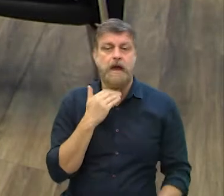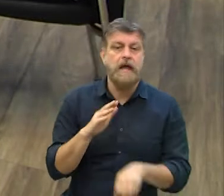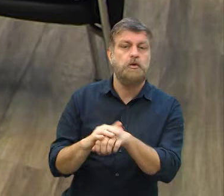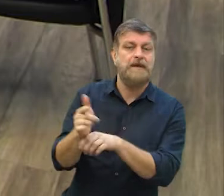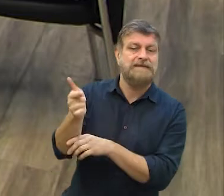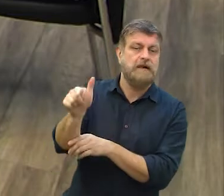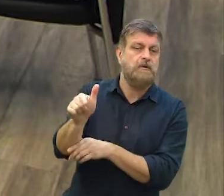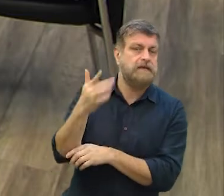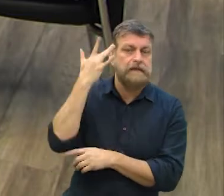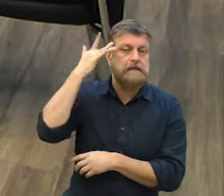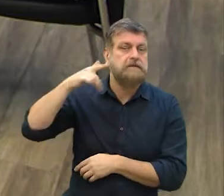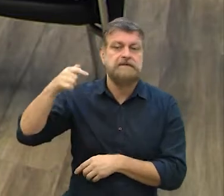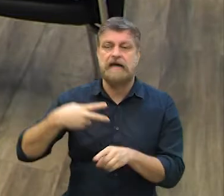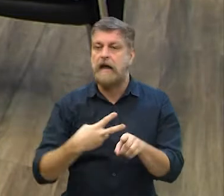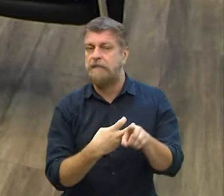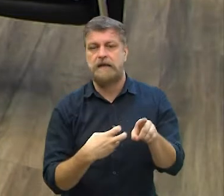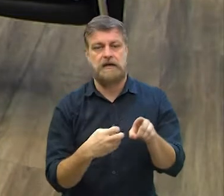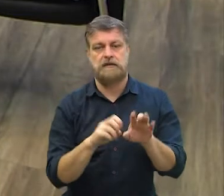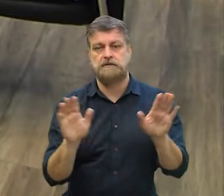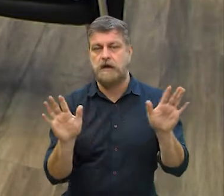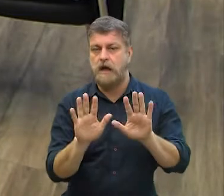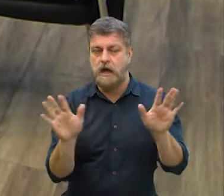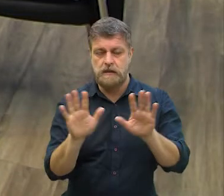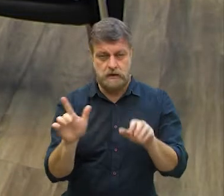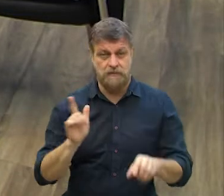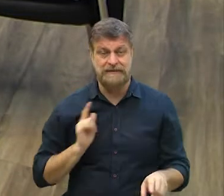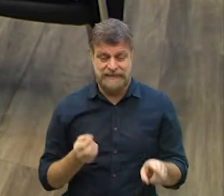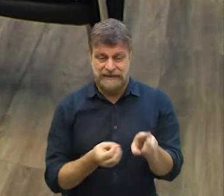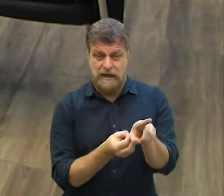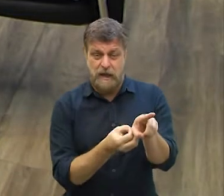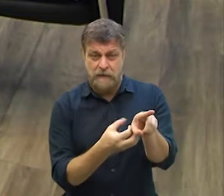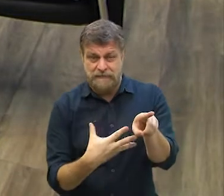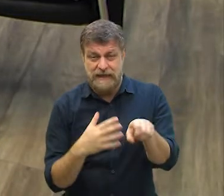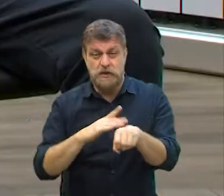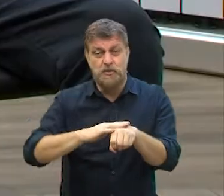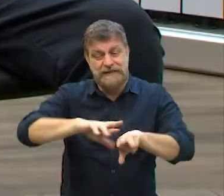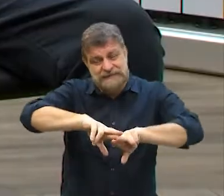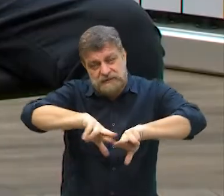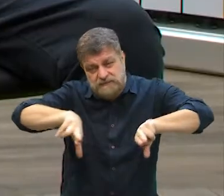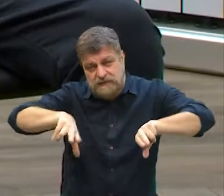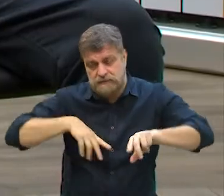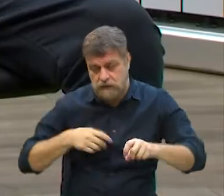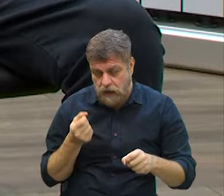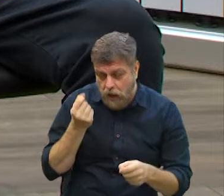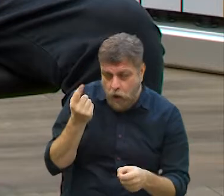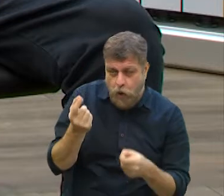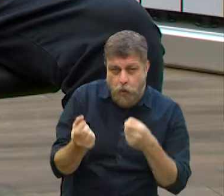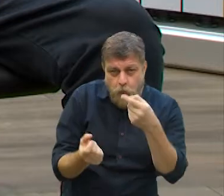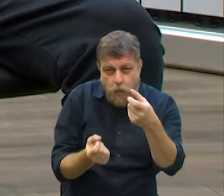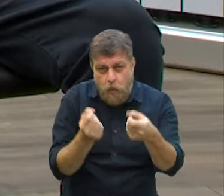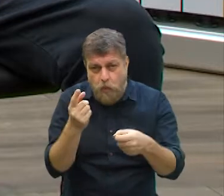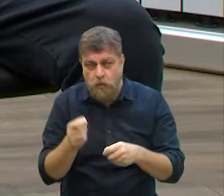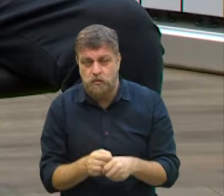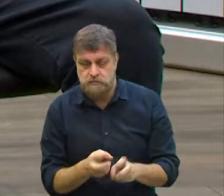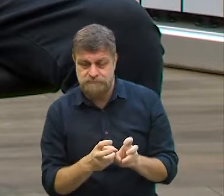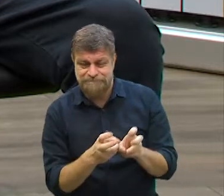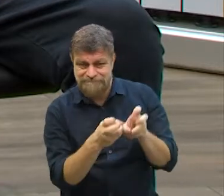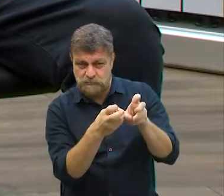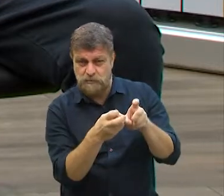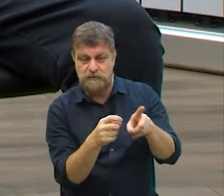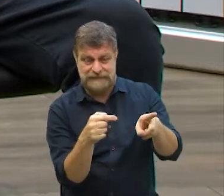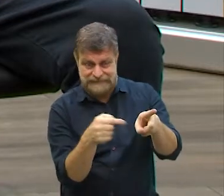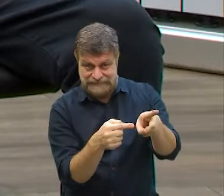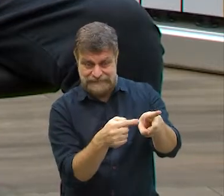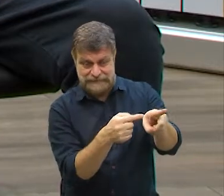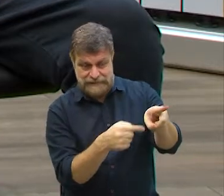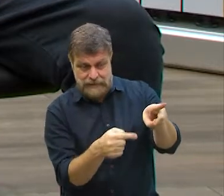de outra coisa, nem vai saber que tinha alguma alteração na próstata. Mas alguns casos de